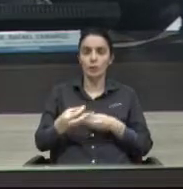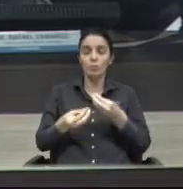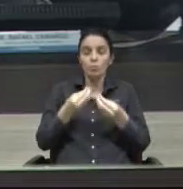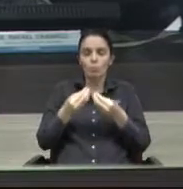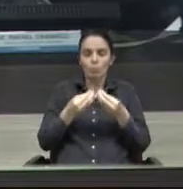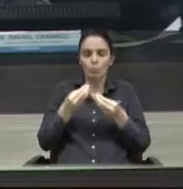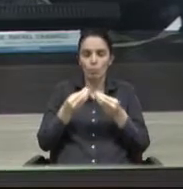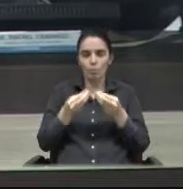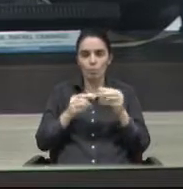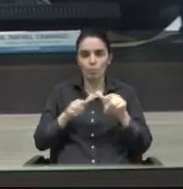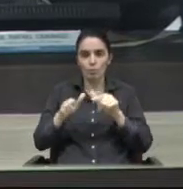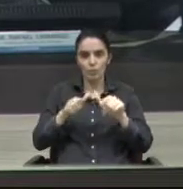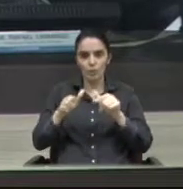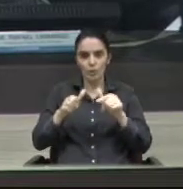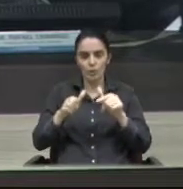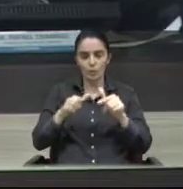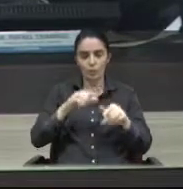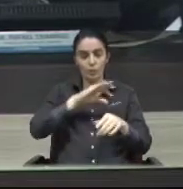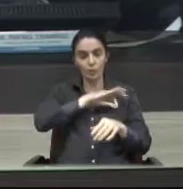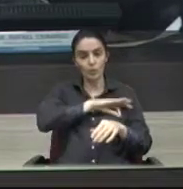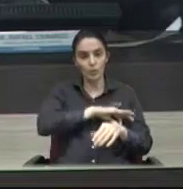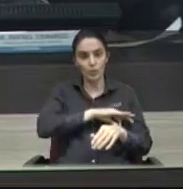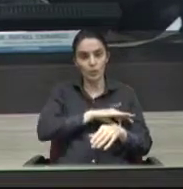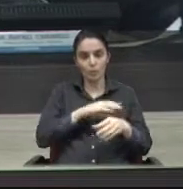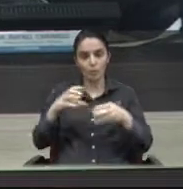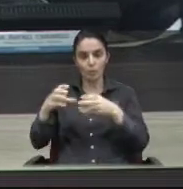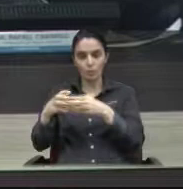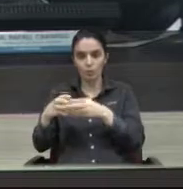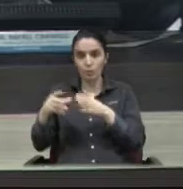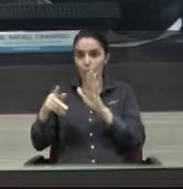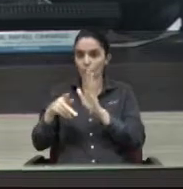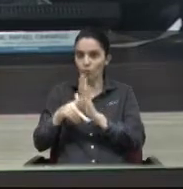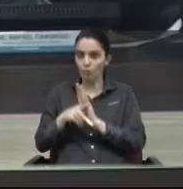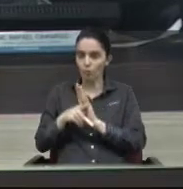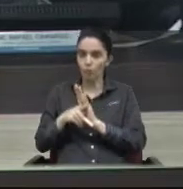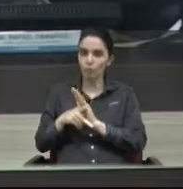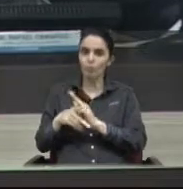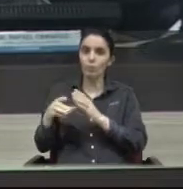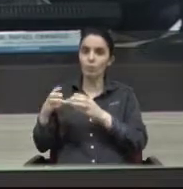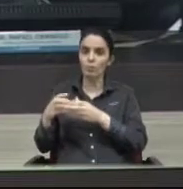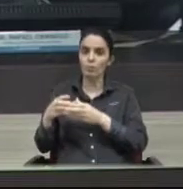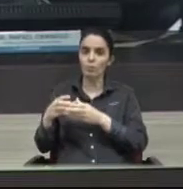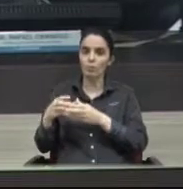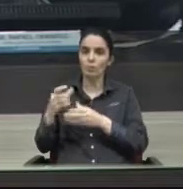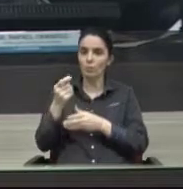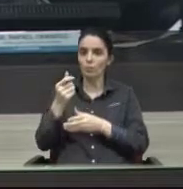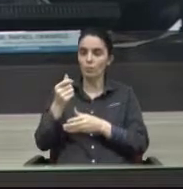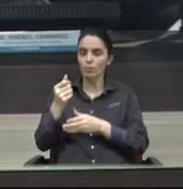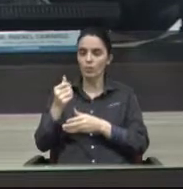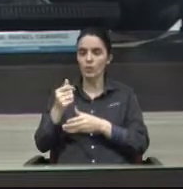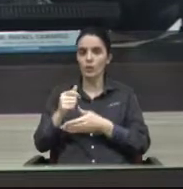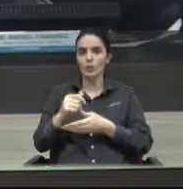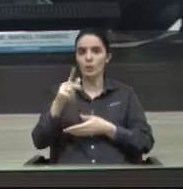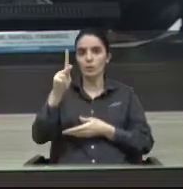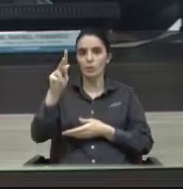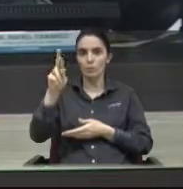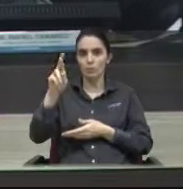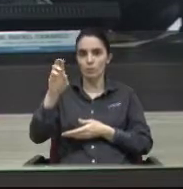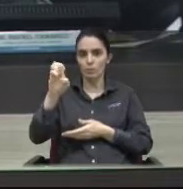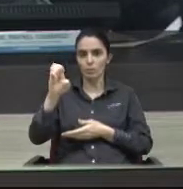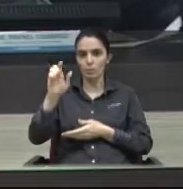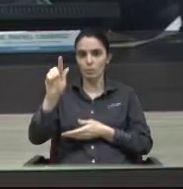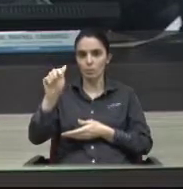funcionamento e respectivas gratificações dos membros das comissões de licitação e de apoio, pregão, e da